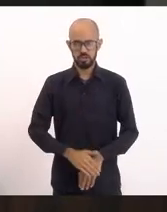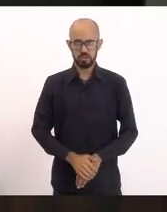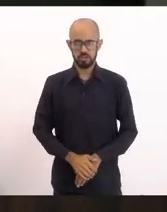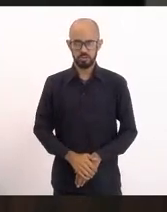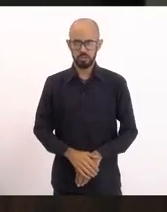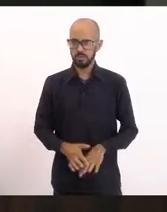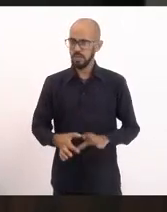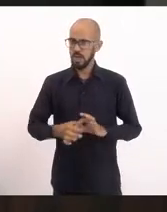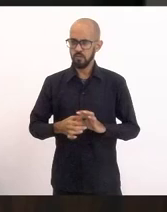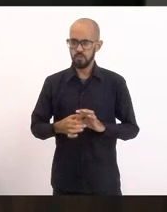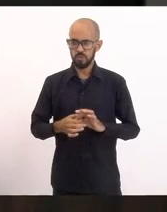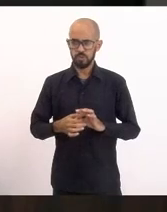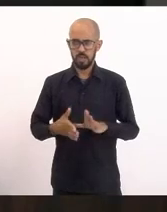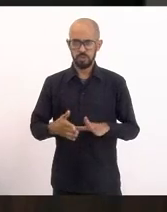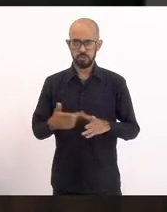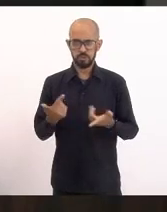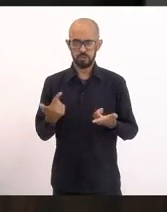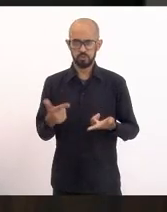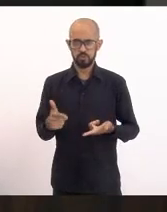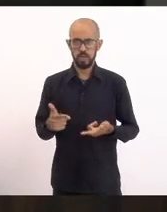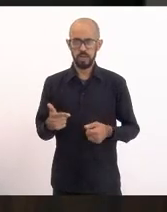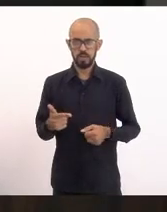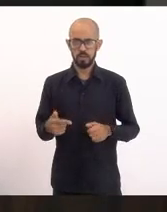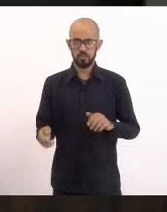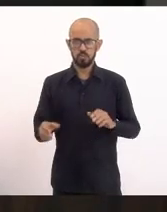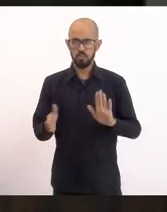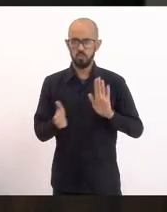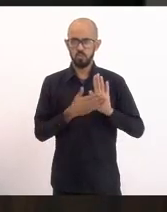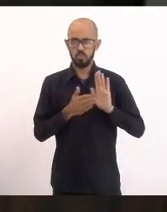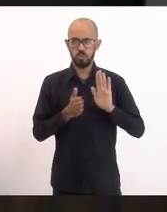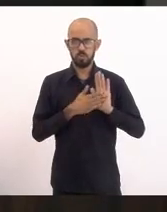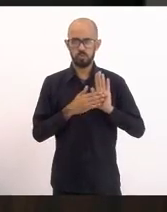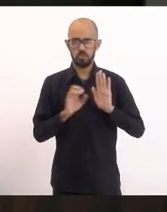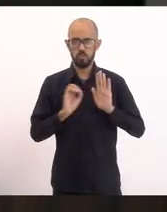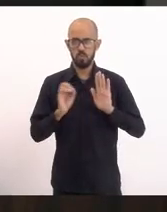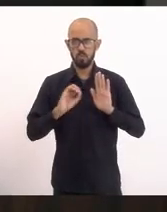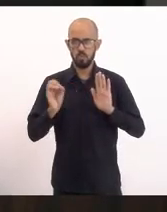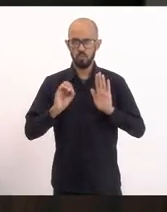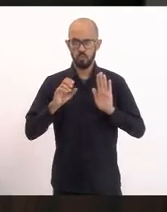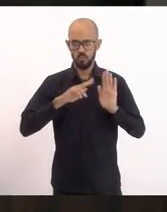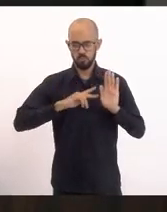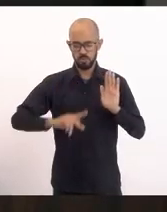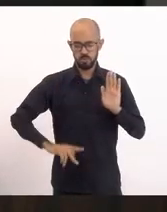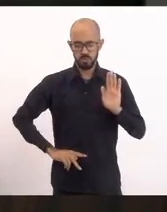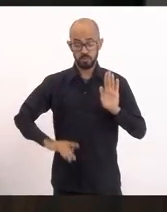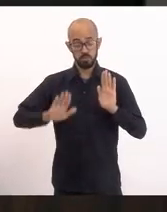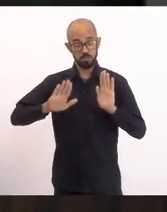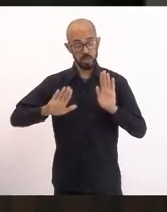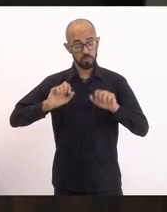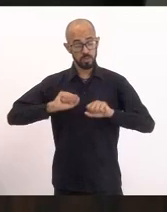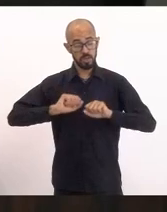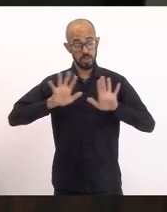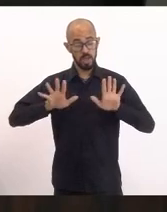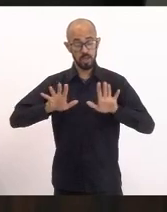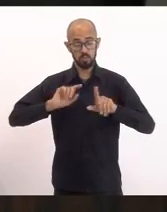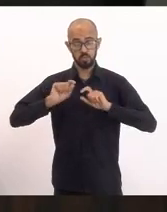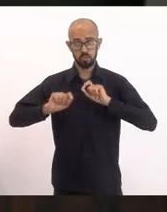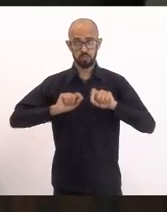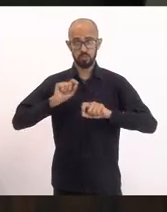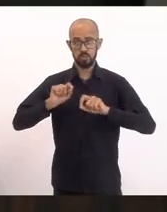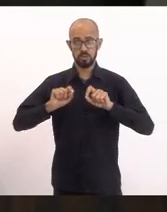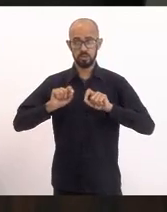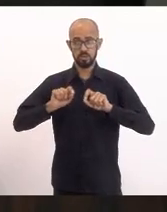à vontade, não tem nenhum compromisso com a presidência, mas eu quero deixar claro uma questão aqui.